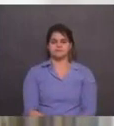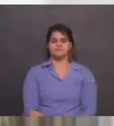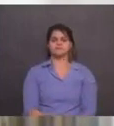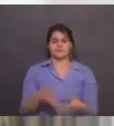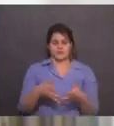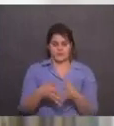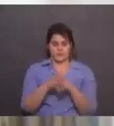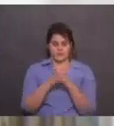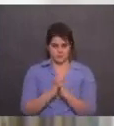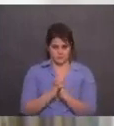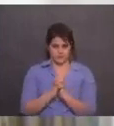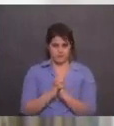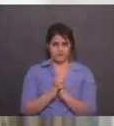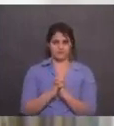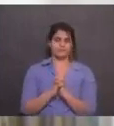Oremos.